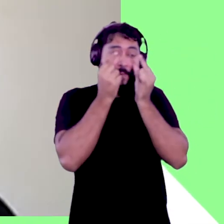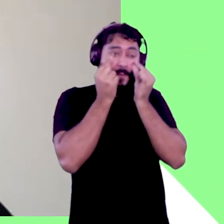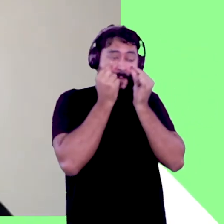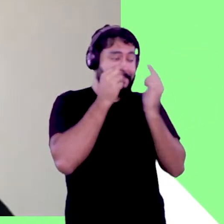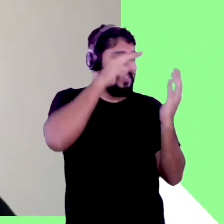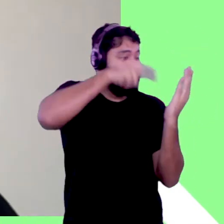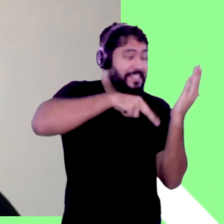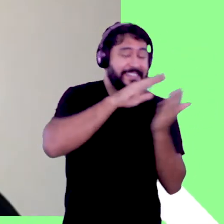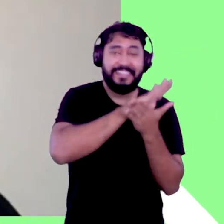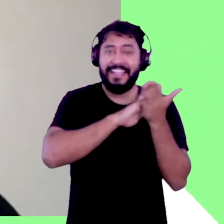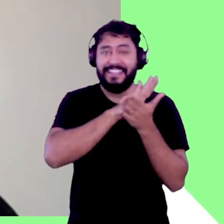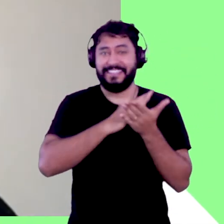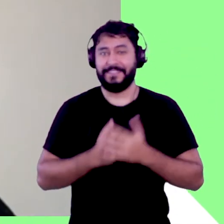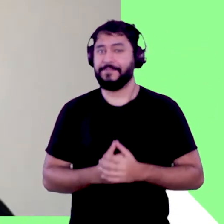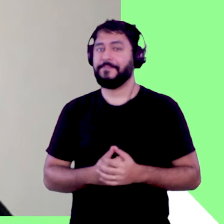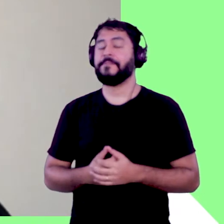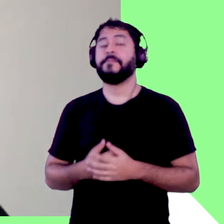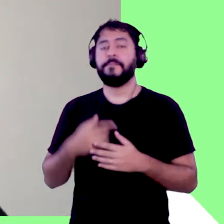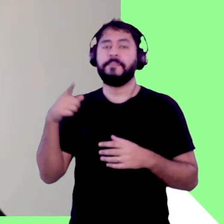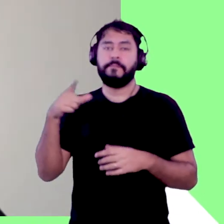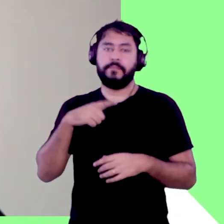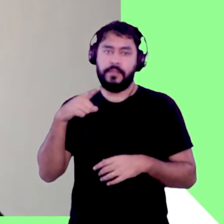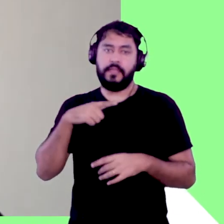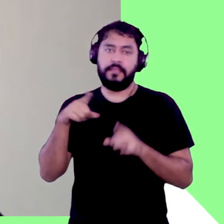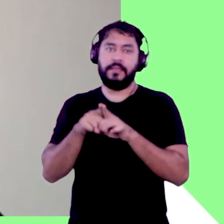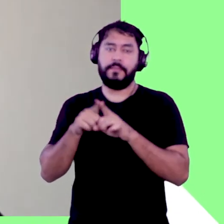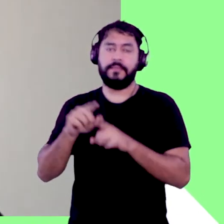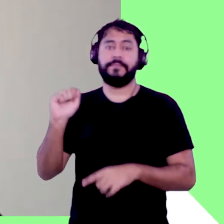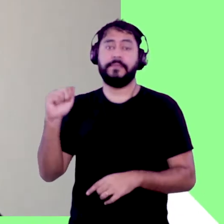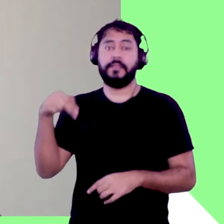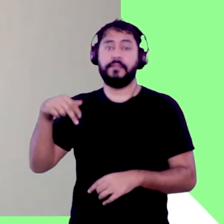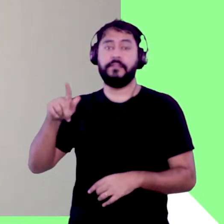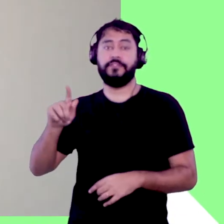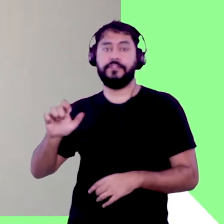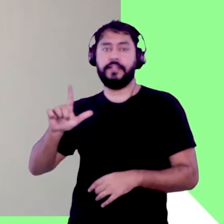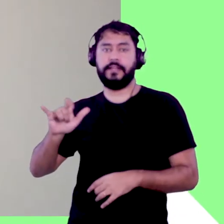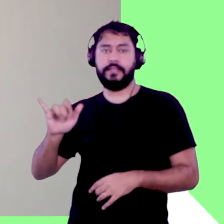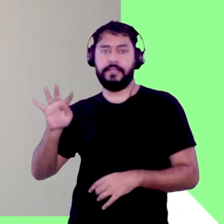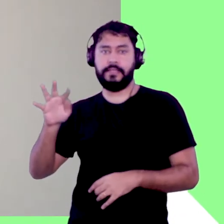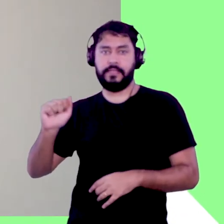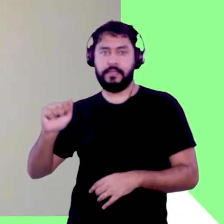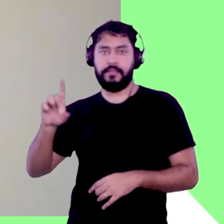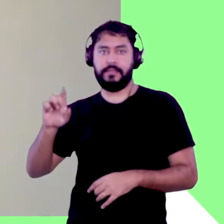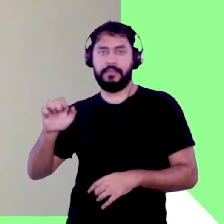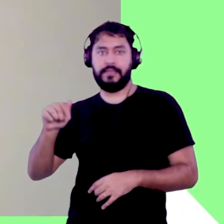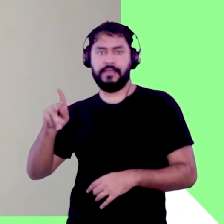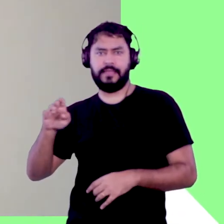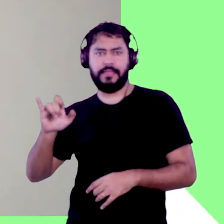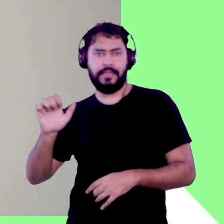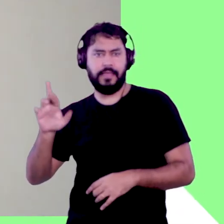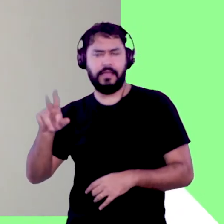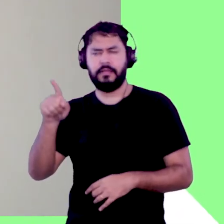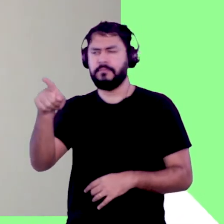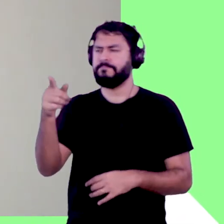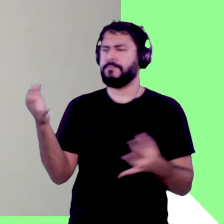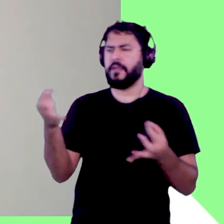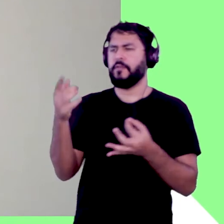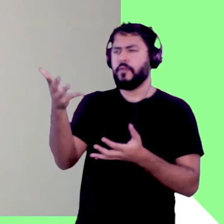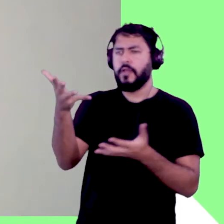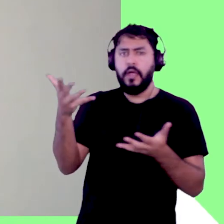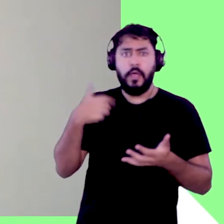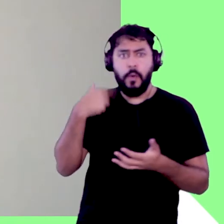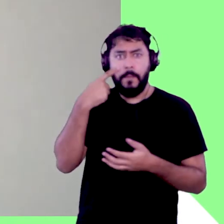um pessoal aqui, tem a Angelita de Aguiar, tá falando sensacional, Isadora. Eu percebo que idosos também têm